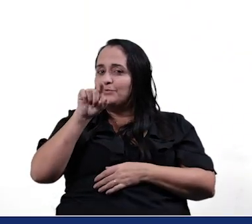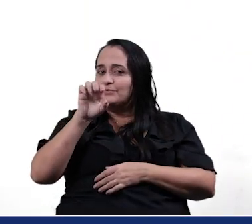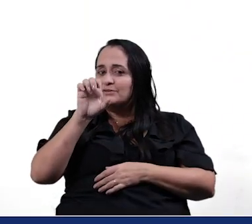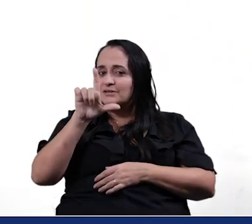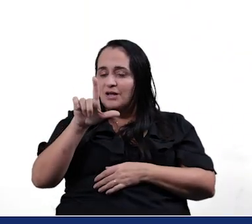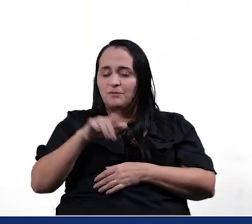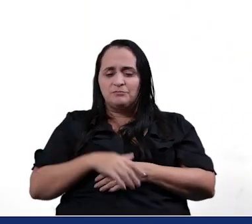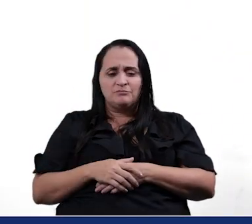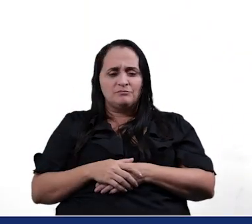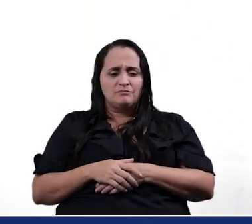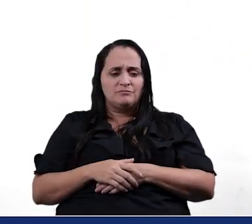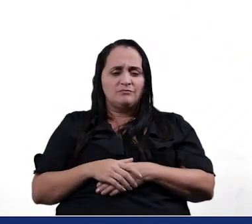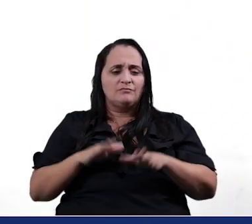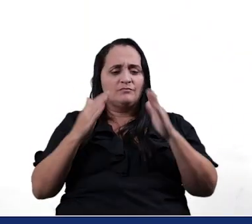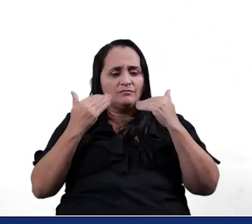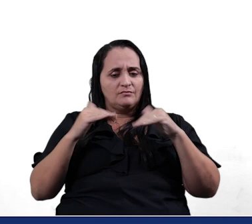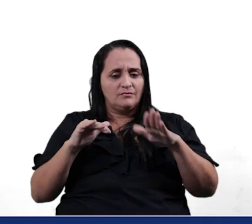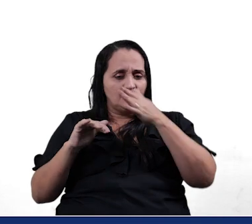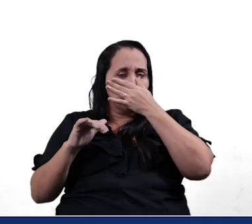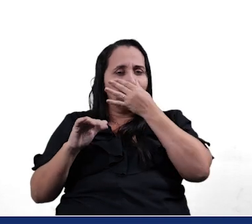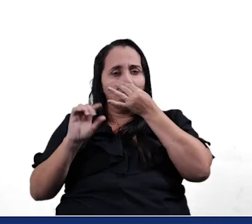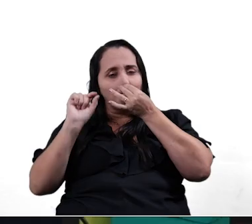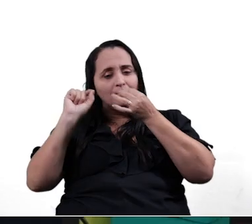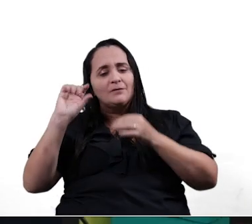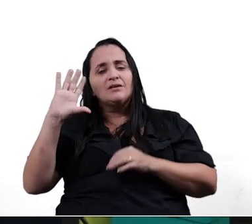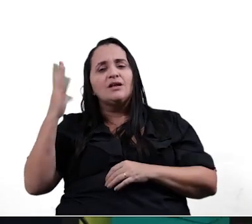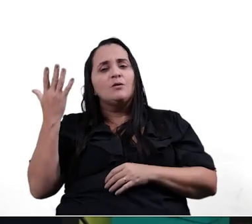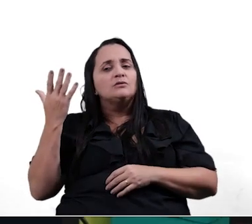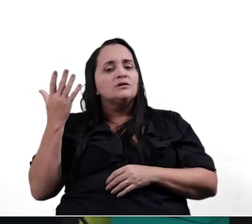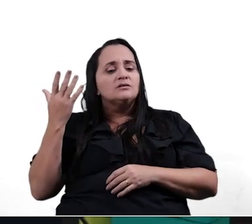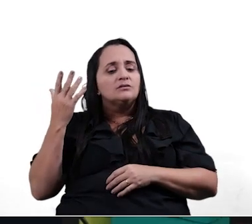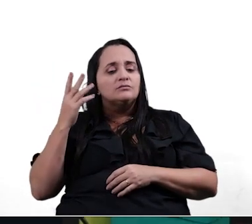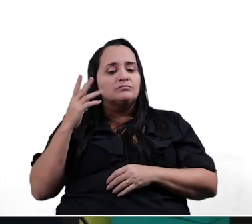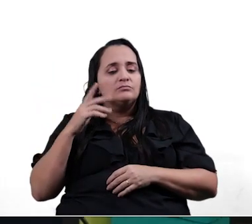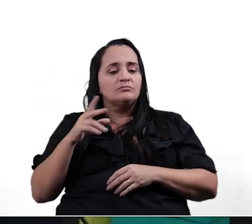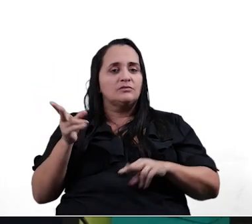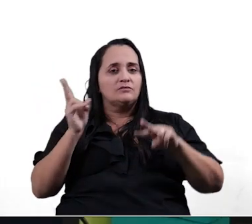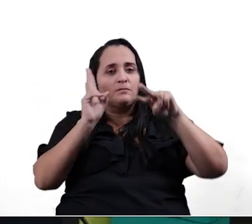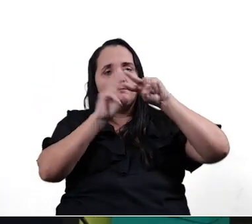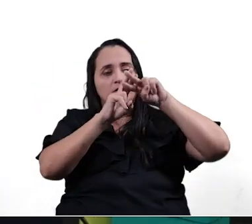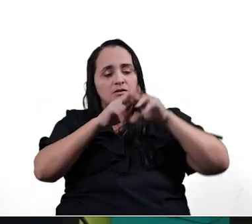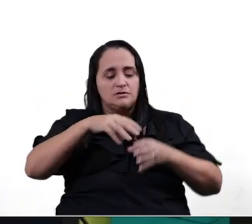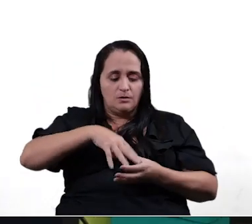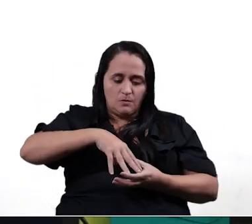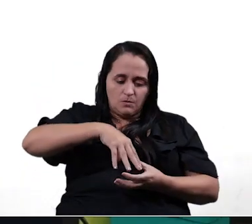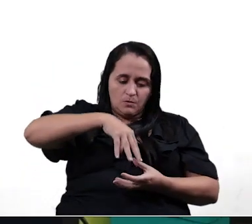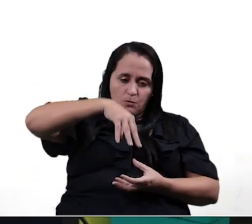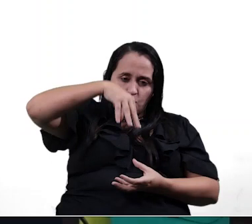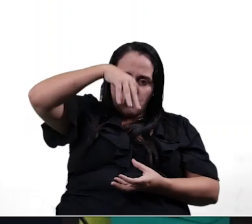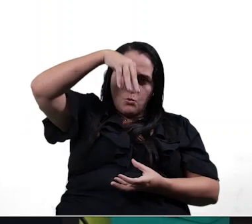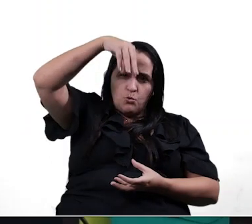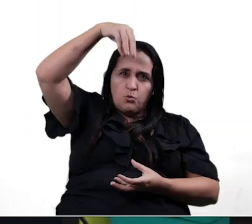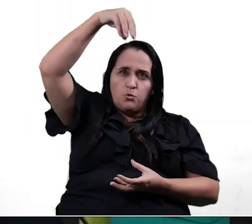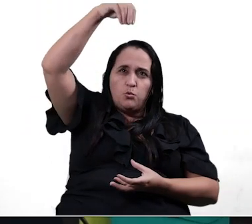com essa princesa, gente? O que aconteceu mesmo com ela? Do que diz a história? Ela foi presa, não foi? Num castelo,